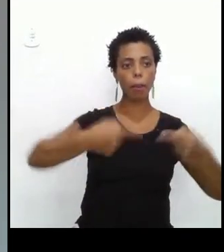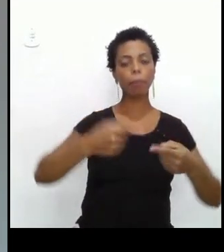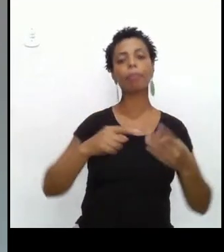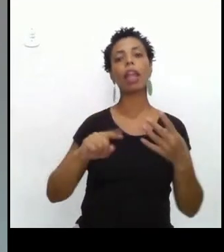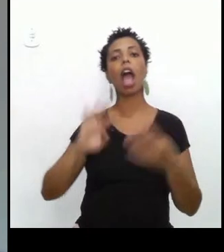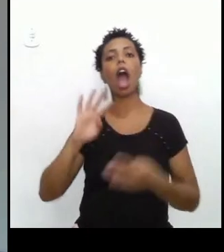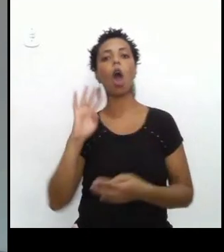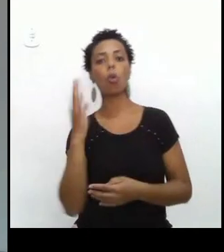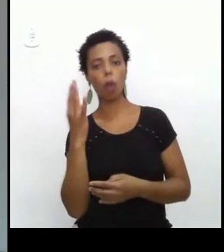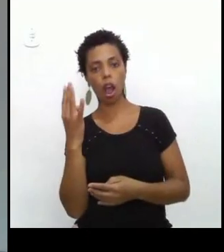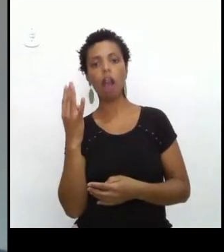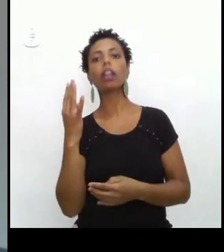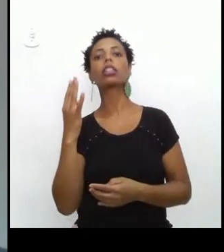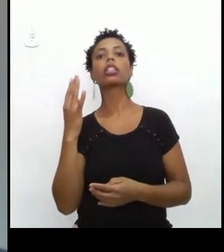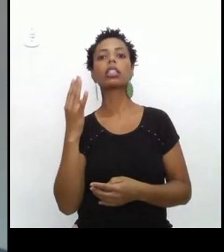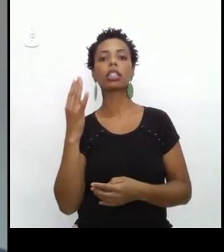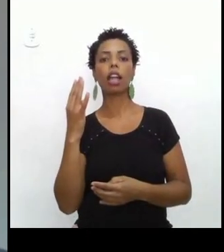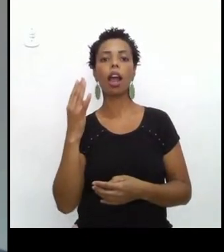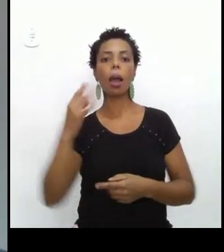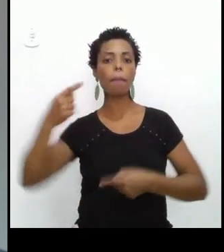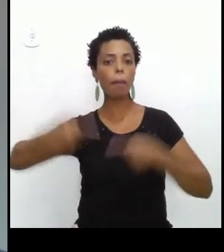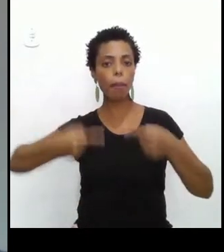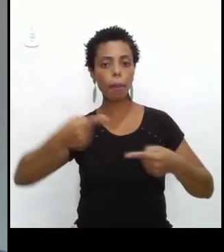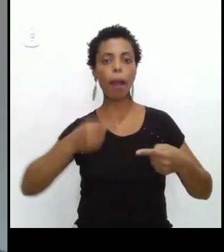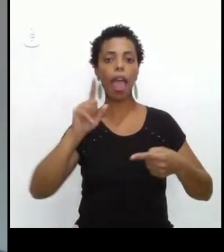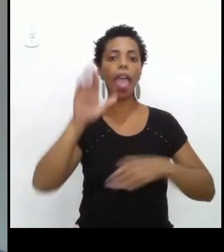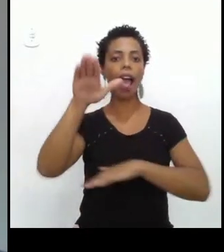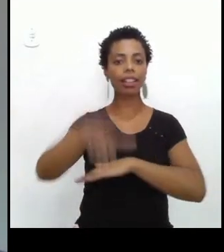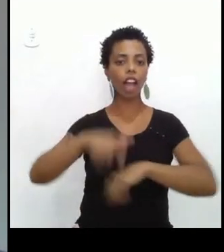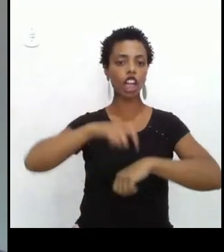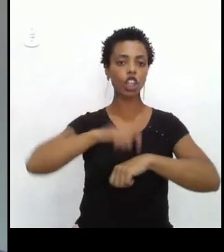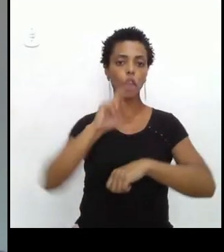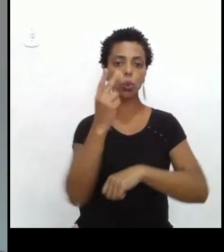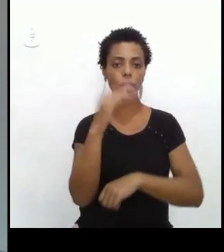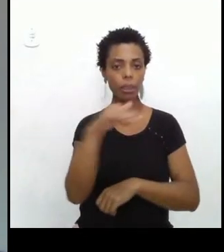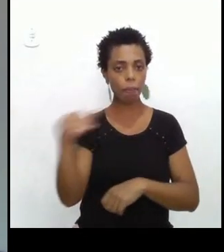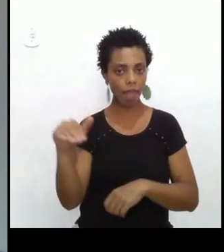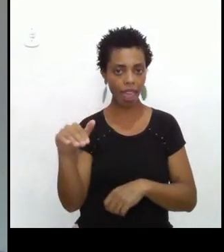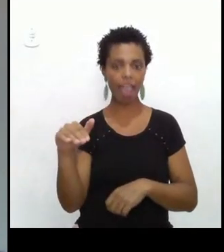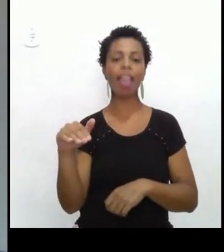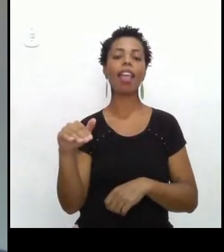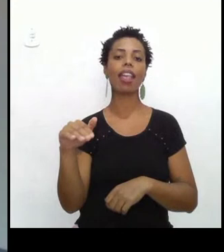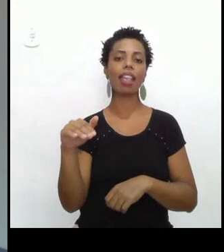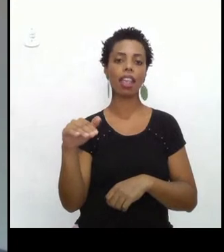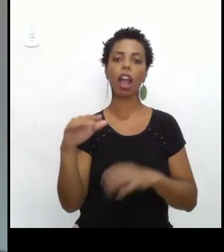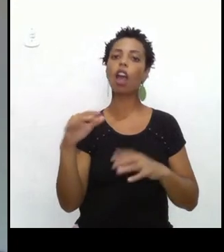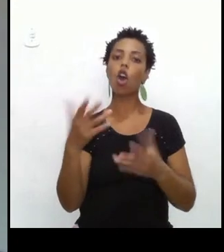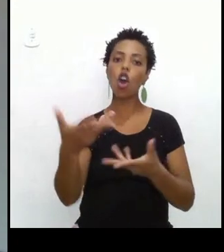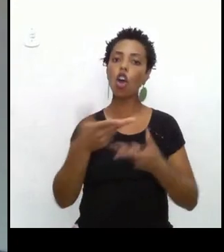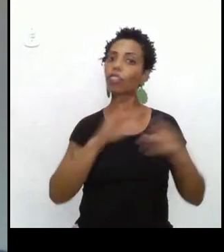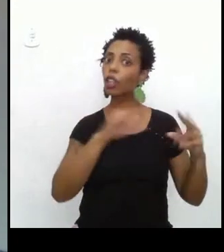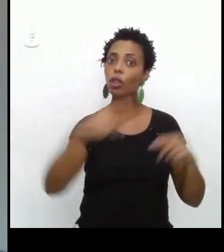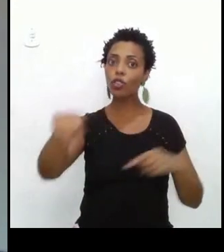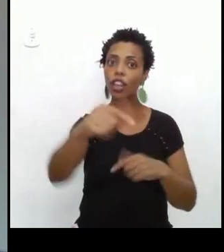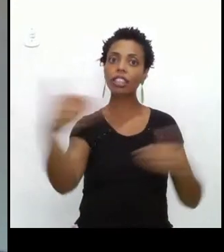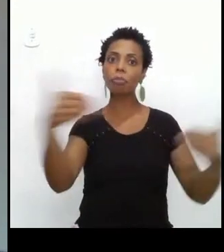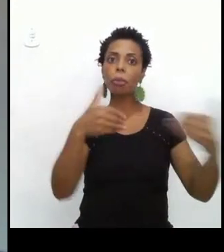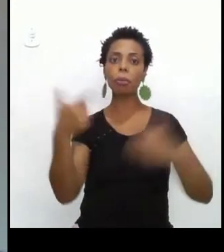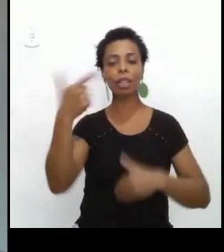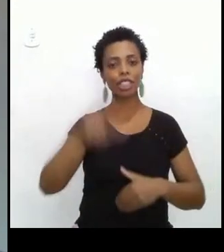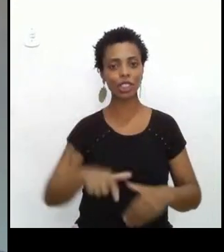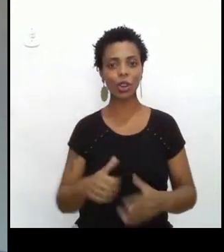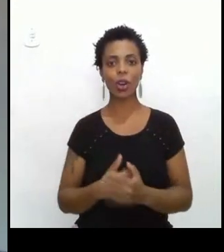à tarde e as 14 e 30 e estão todos convidados a estarem aqui conosco